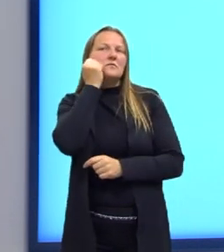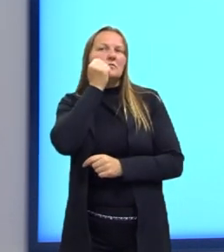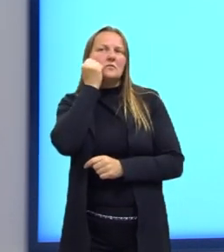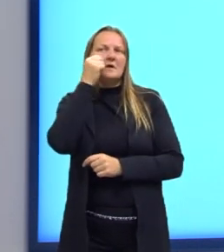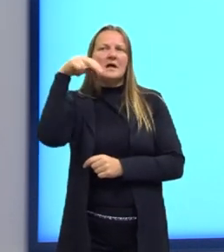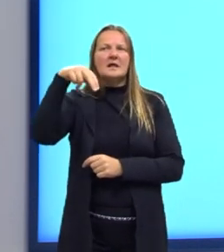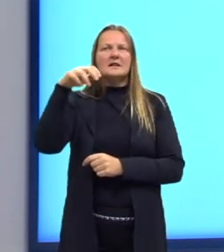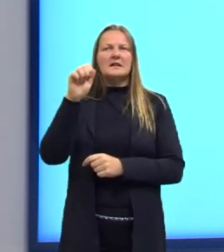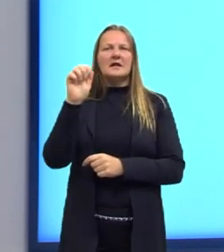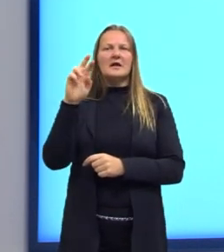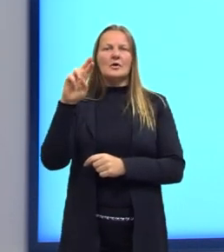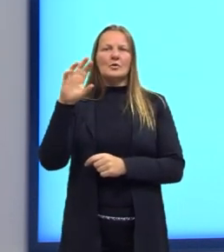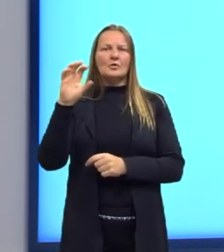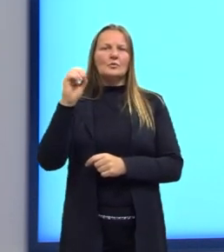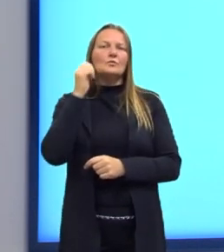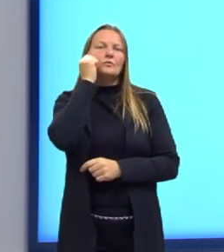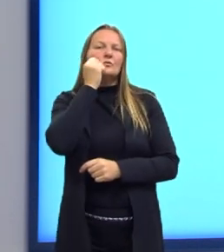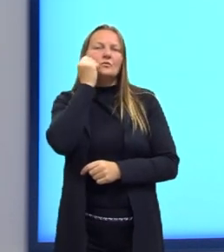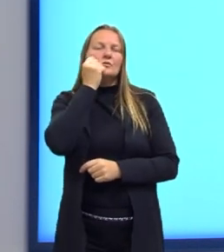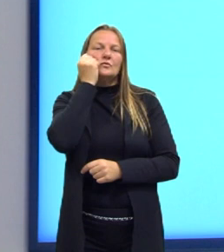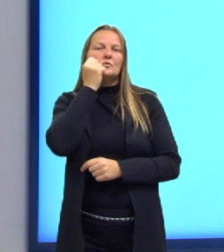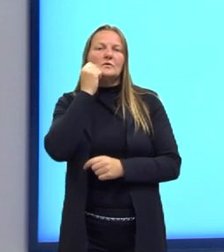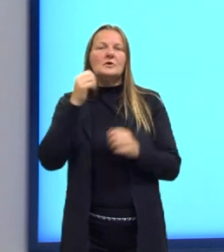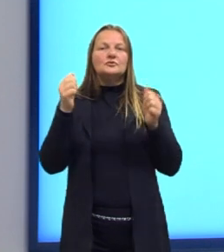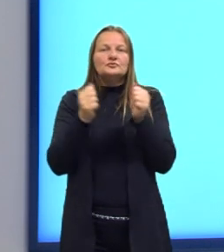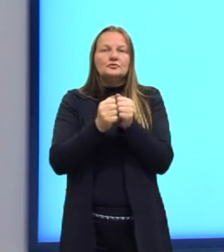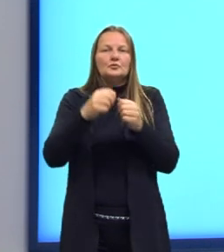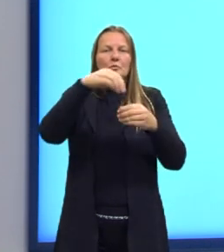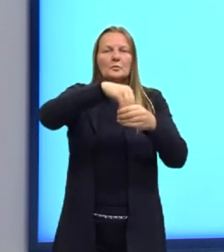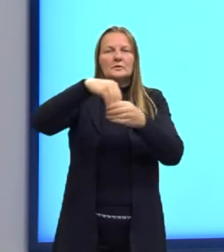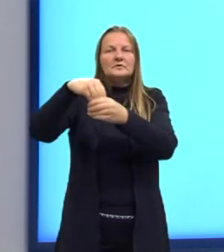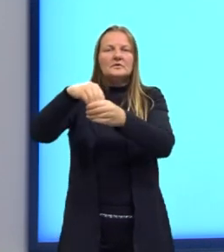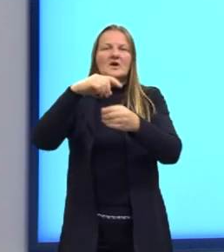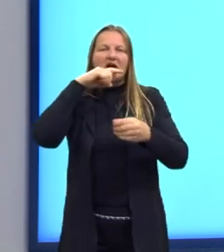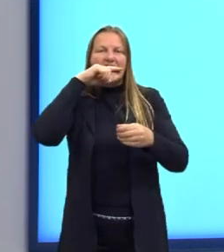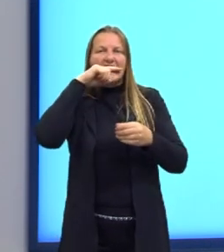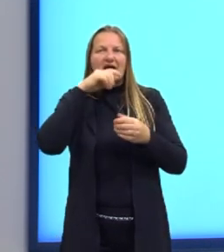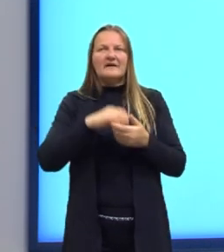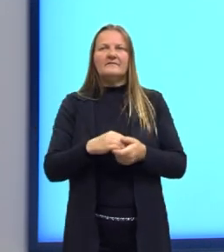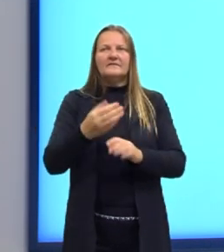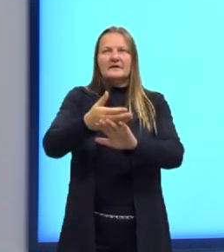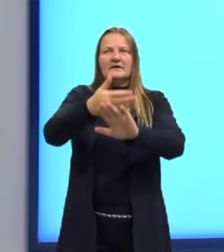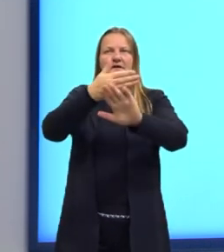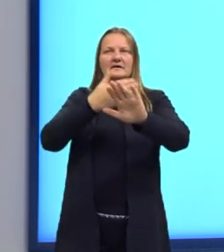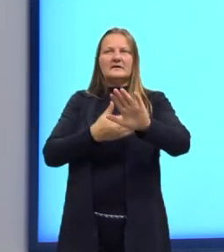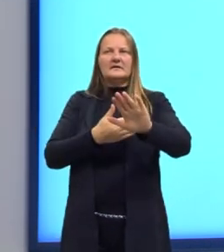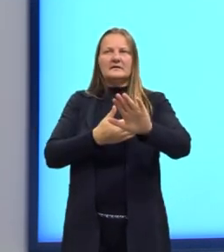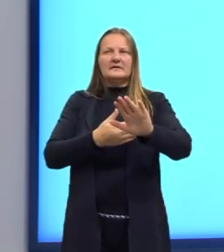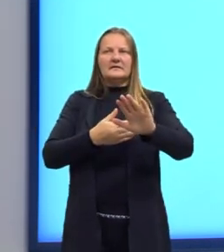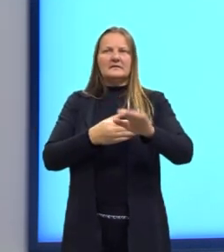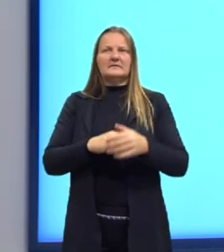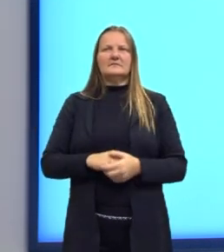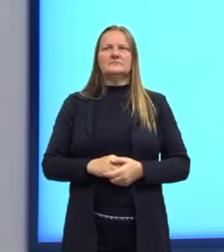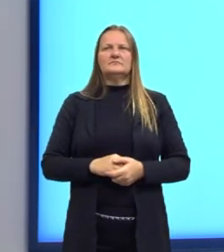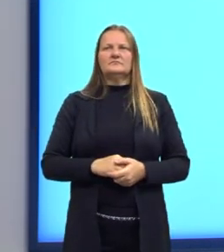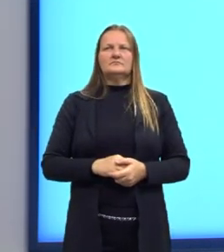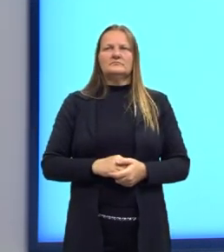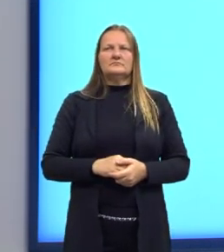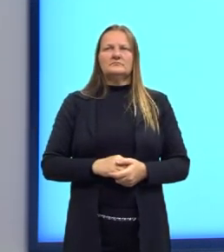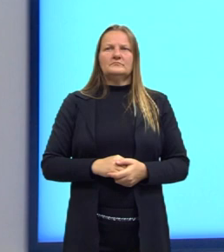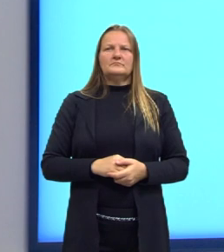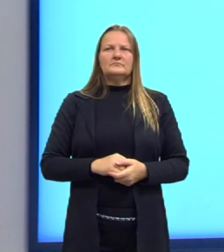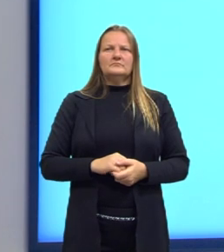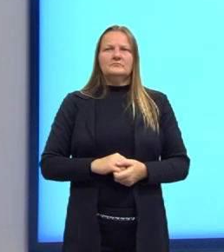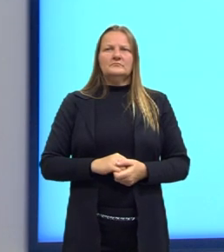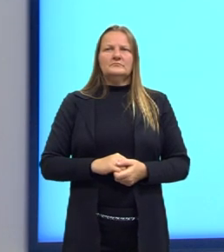ao canal ver ali né o negro junta o canavial e Lyan quiz sobre ele tá na ver ali